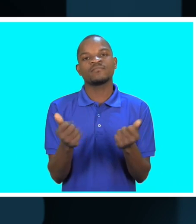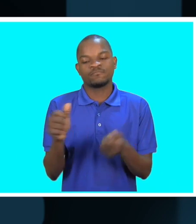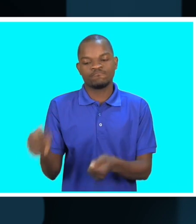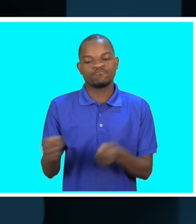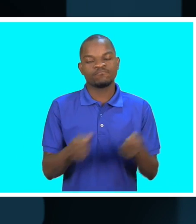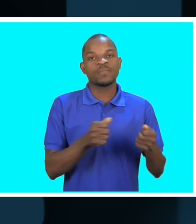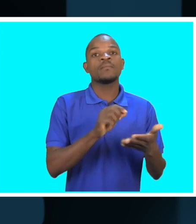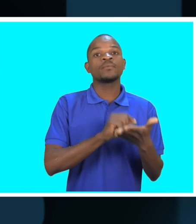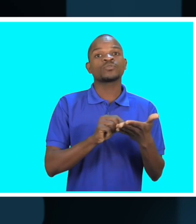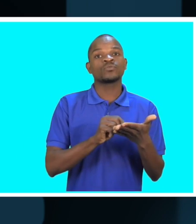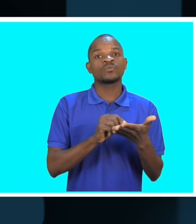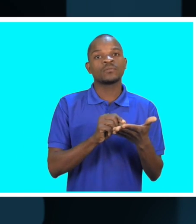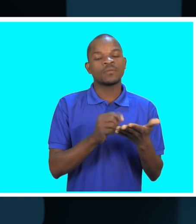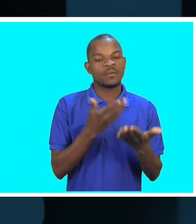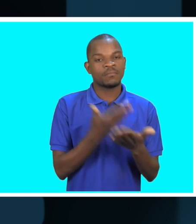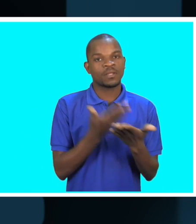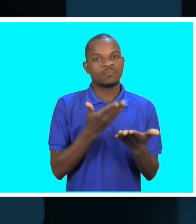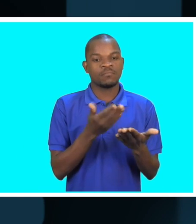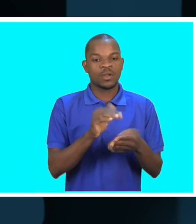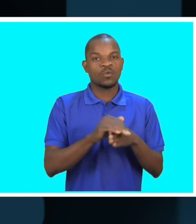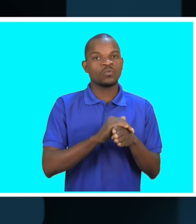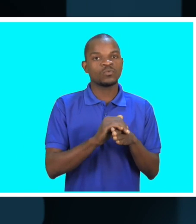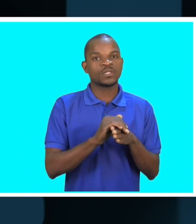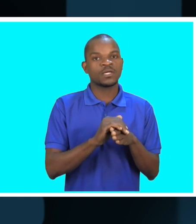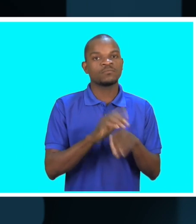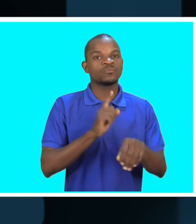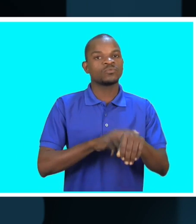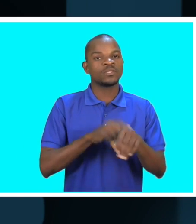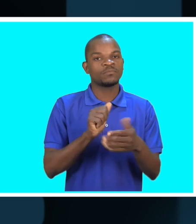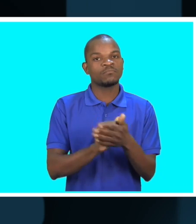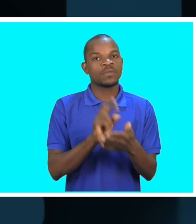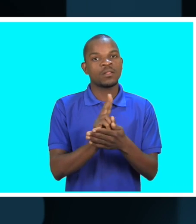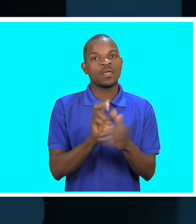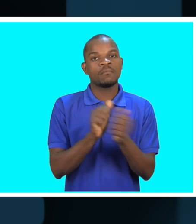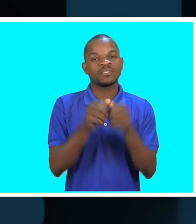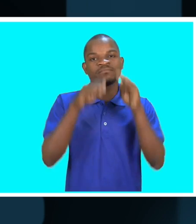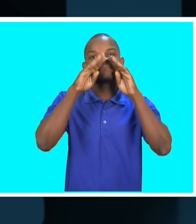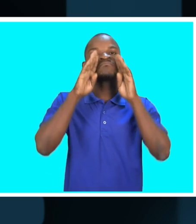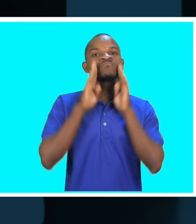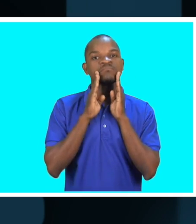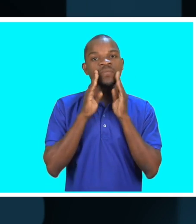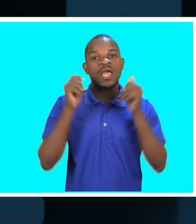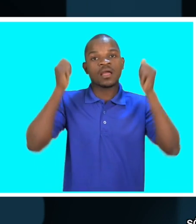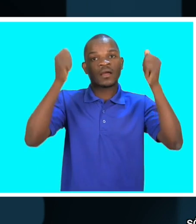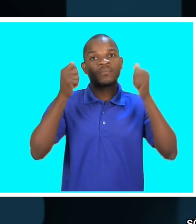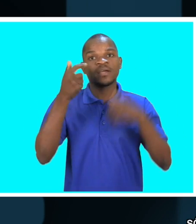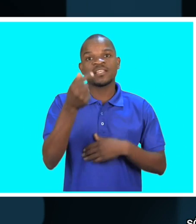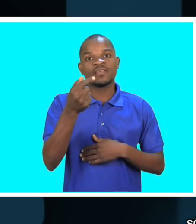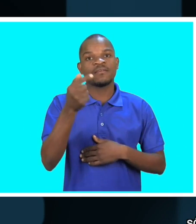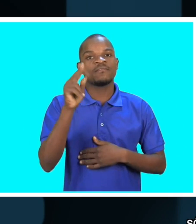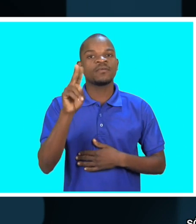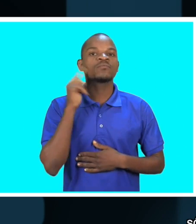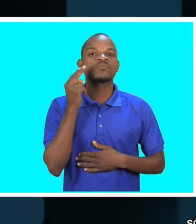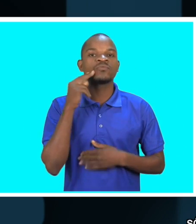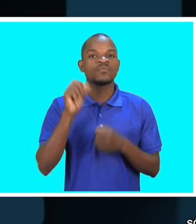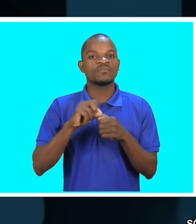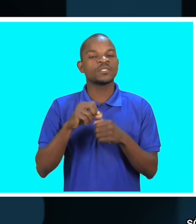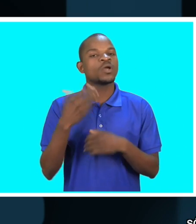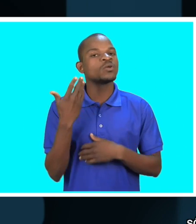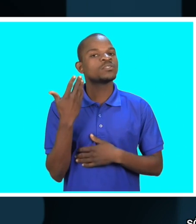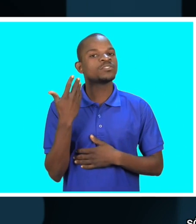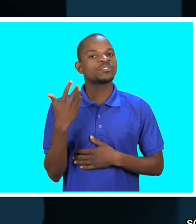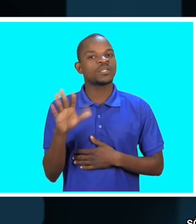escola para poder usar durante as aulas, mas infelizmente da campanha que a TV Surdo fez, simplesmente conseguimos